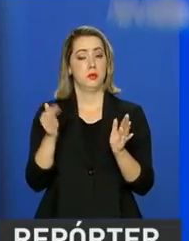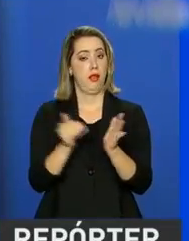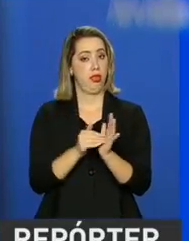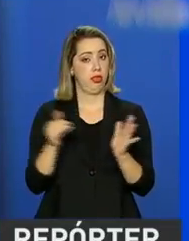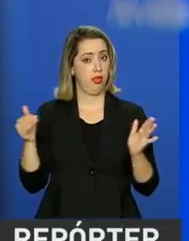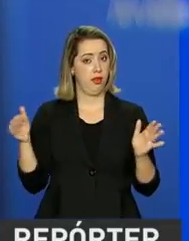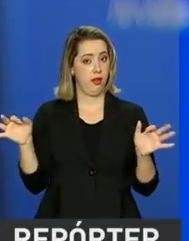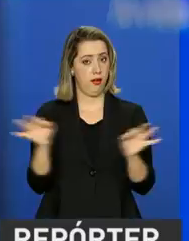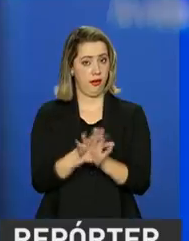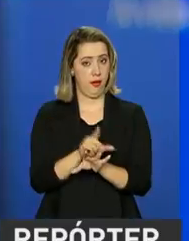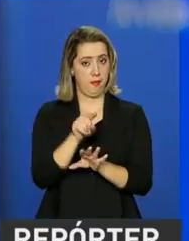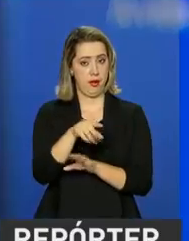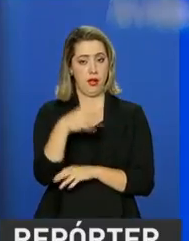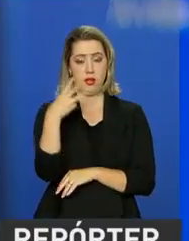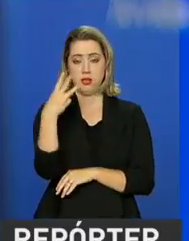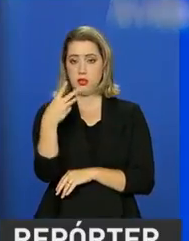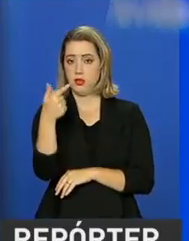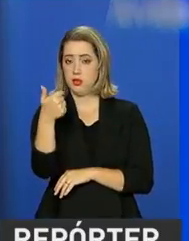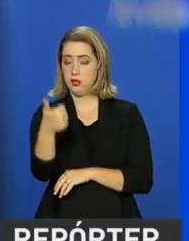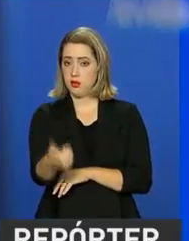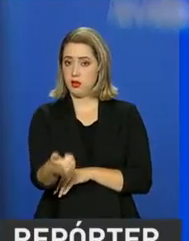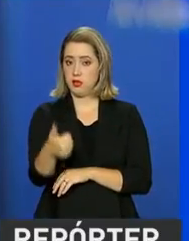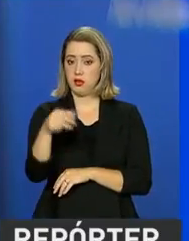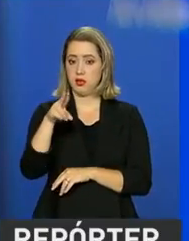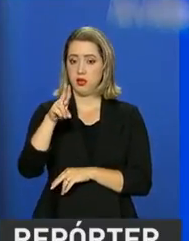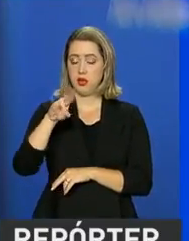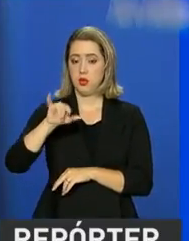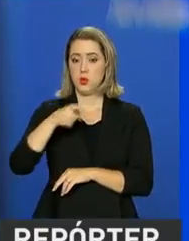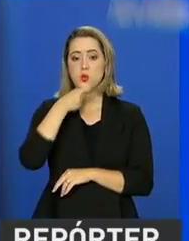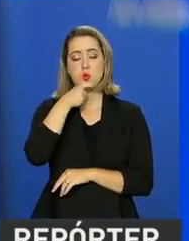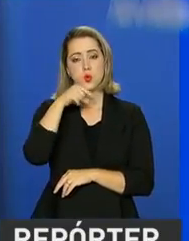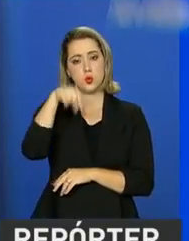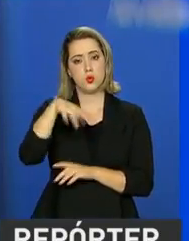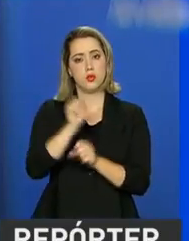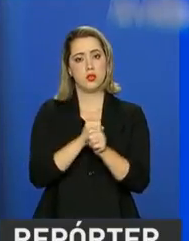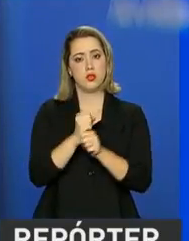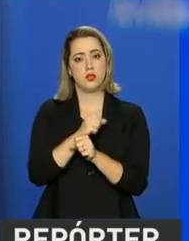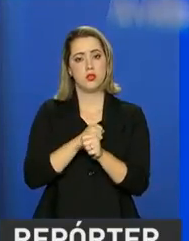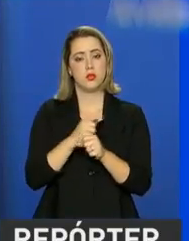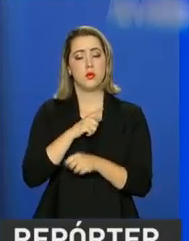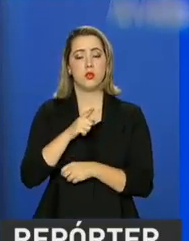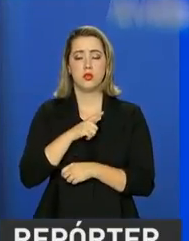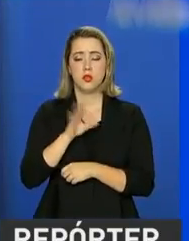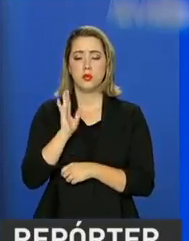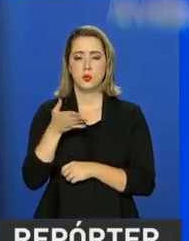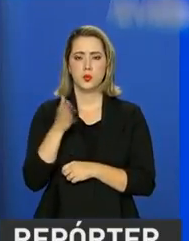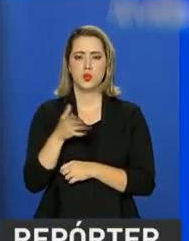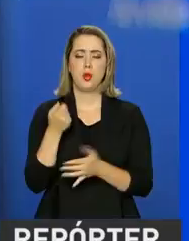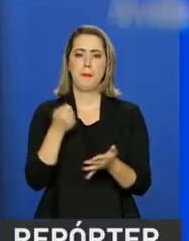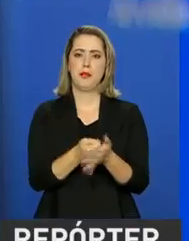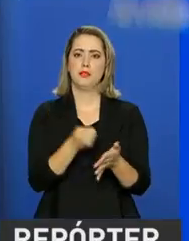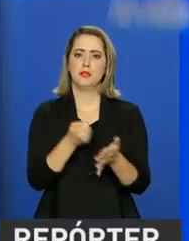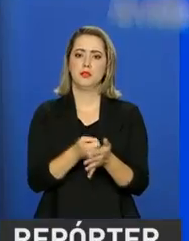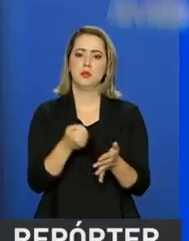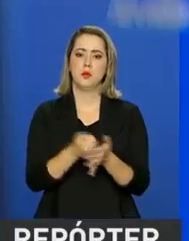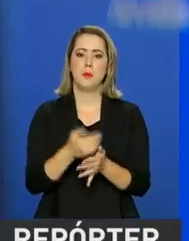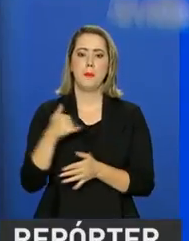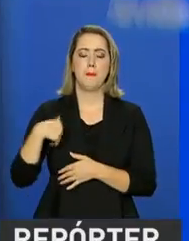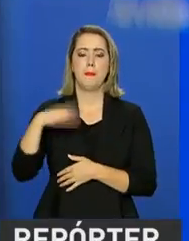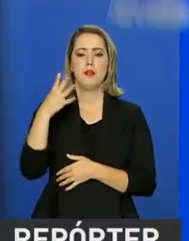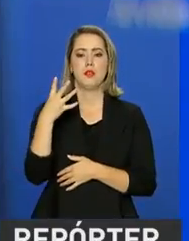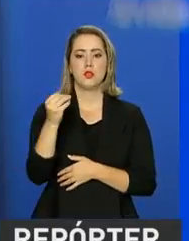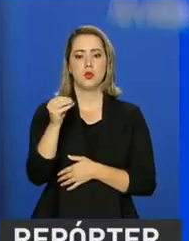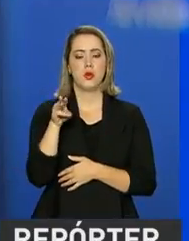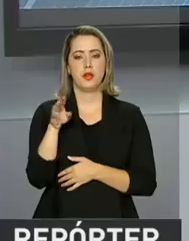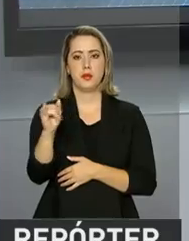que se encerra dia 31 de julho deste ano nós tenhamos aí feito o pagamento de cerca de 40 bilhões